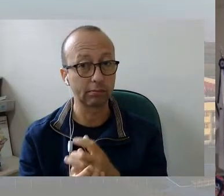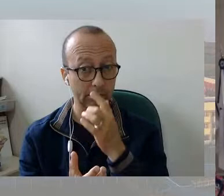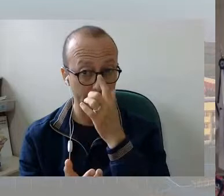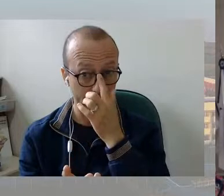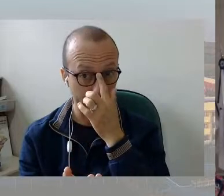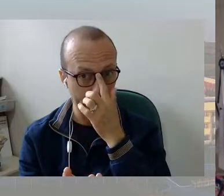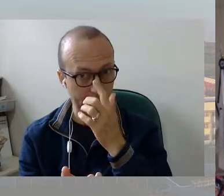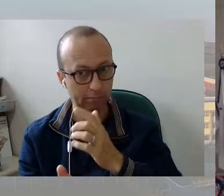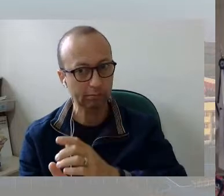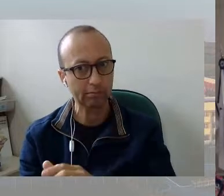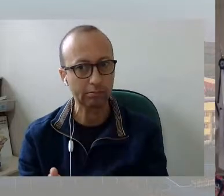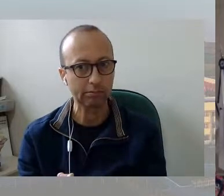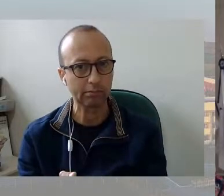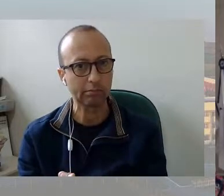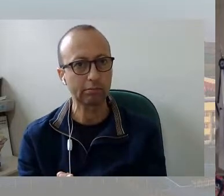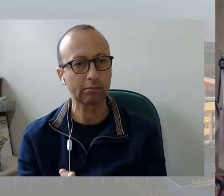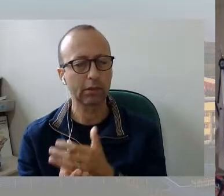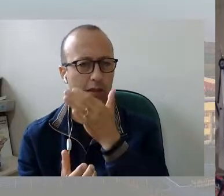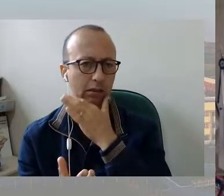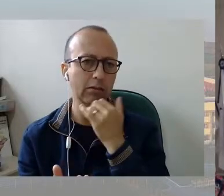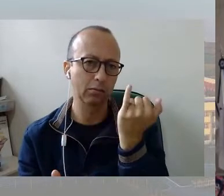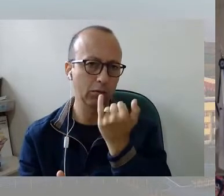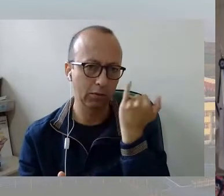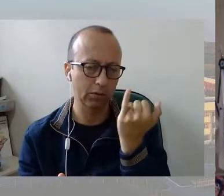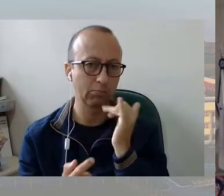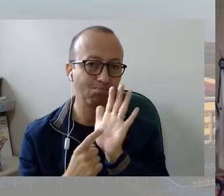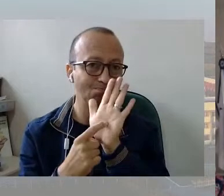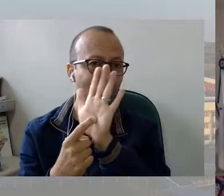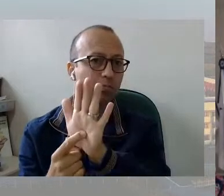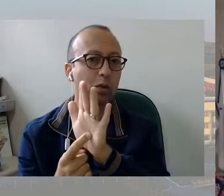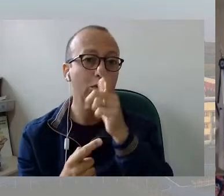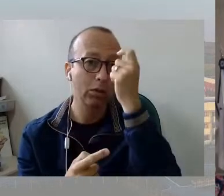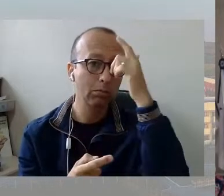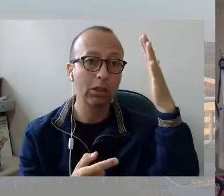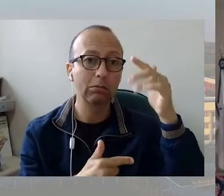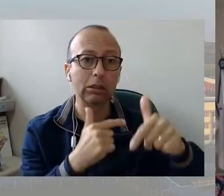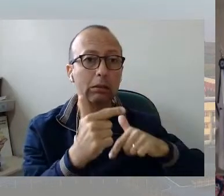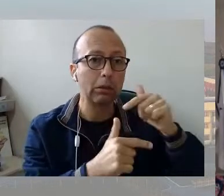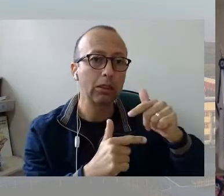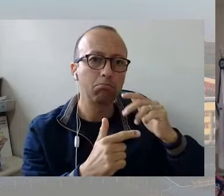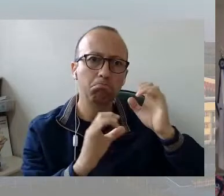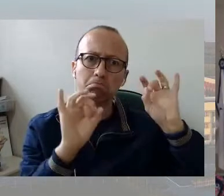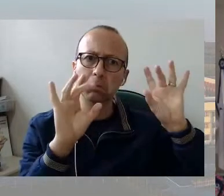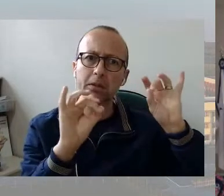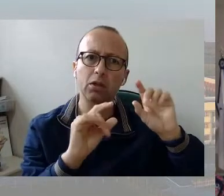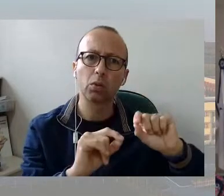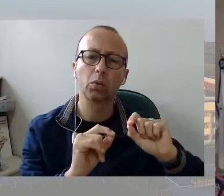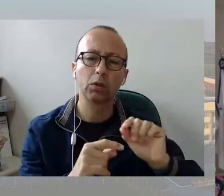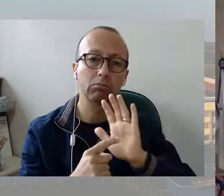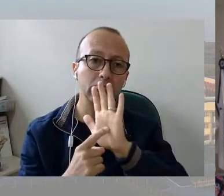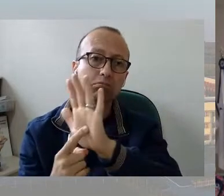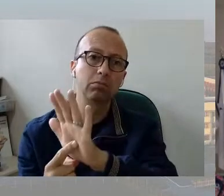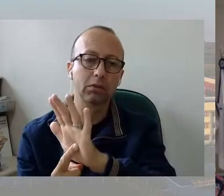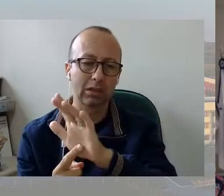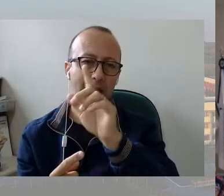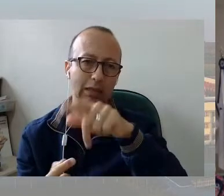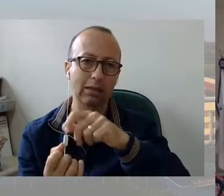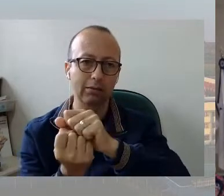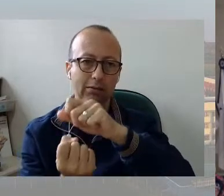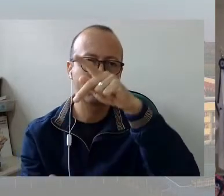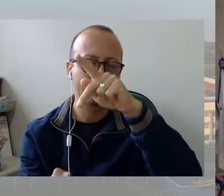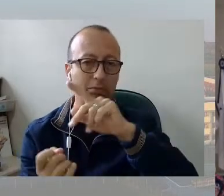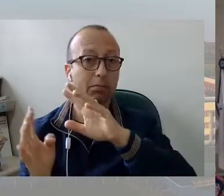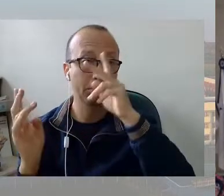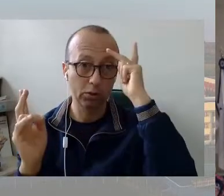a sociedade, mostrando aquilo que a gente sabe melhor fazer, talvez a vitrine mais importante é o CIEP.